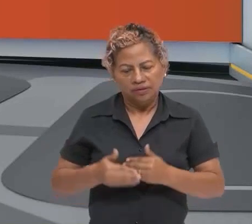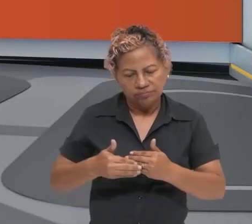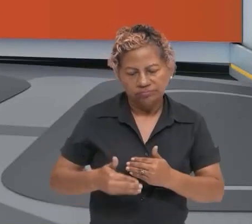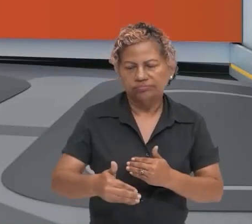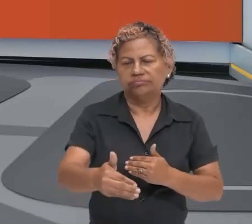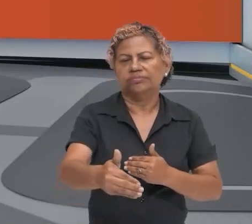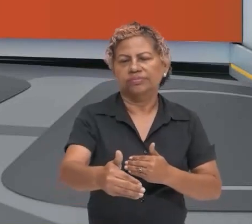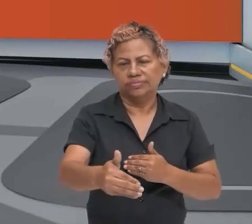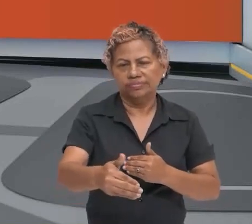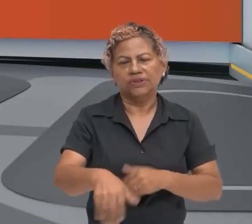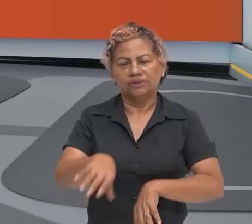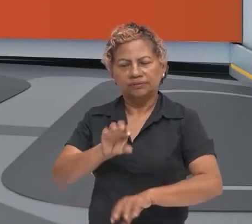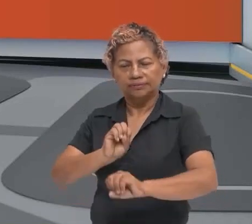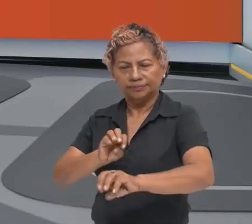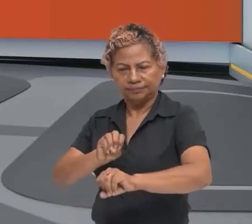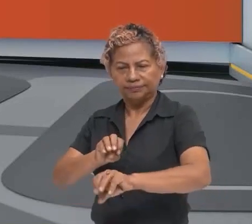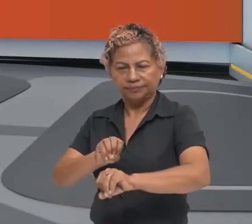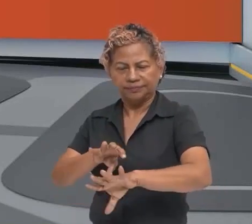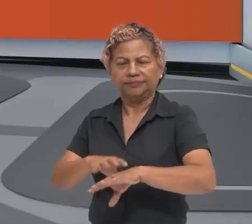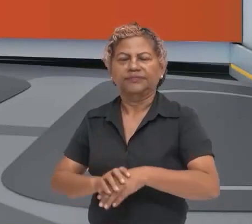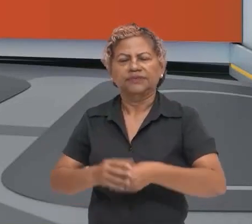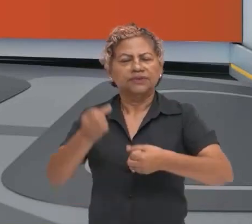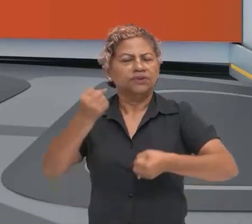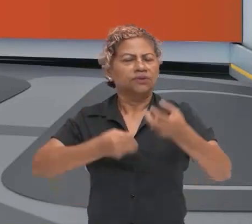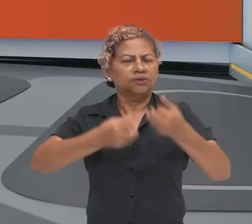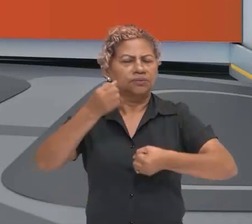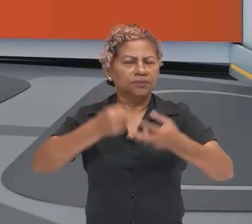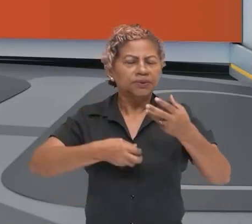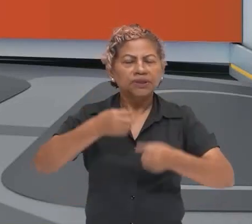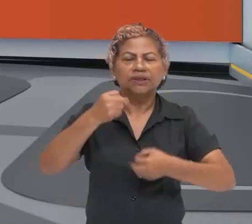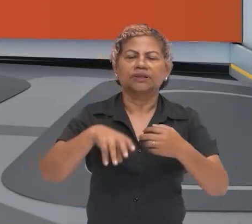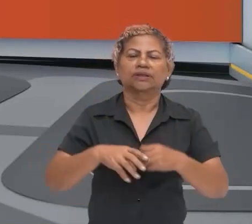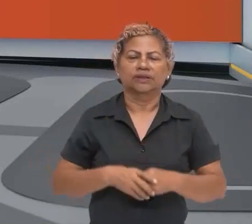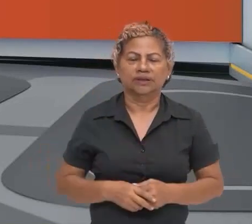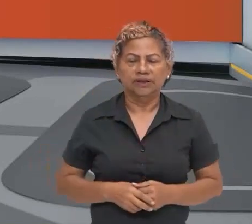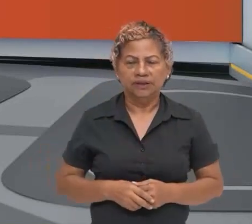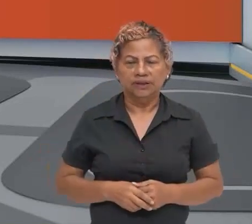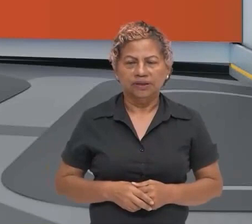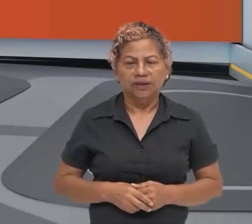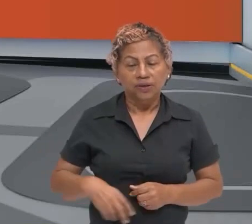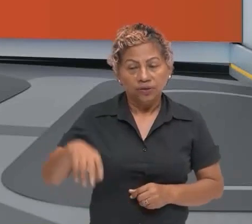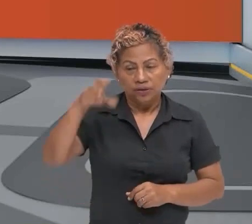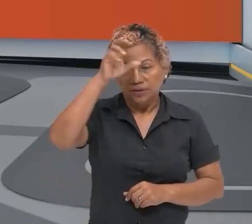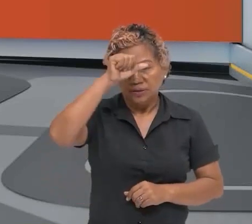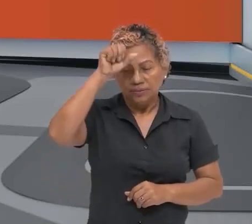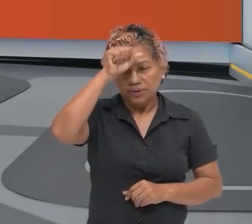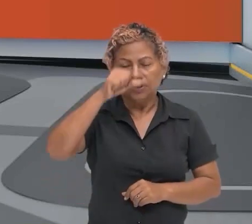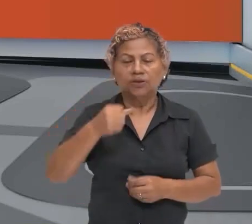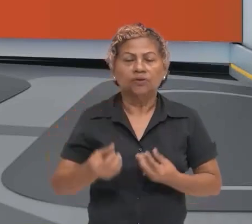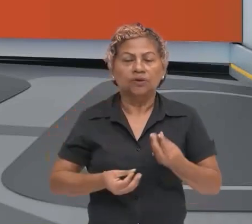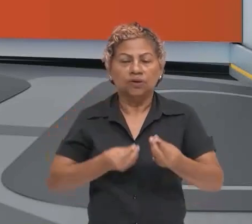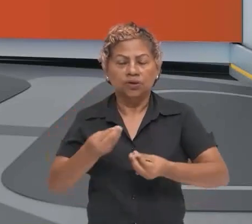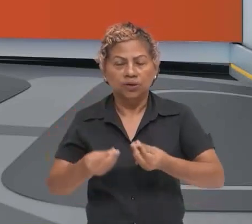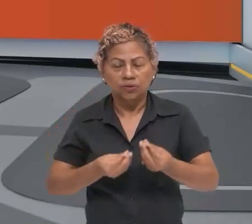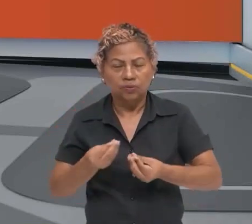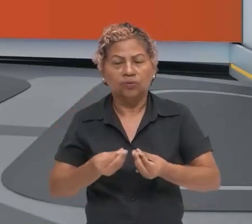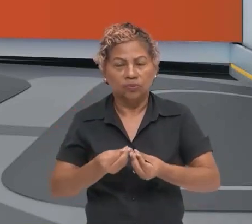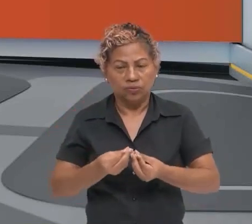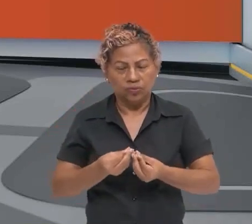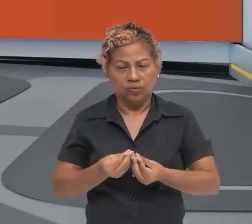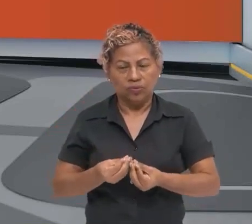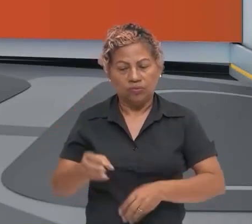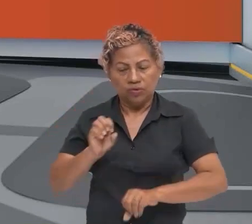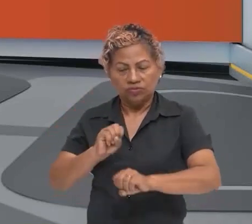da trajetória aqui na nossa aula, falando sobre isso, falando sobre a aprendizagem. E uma maneira muito mais interessante